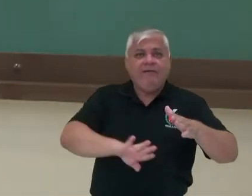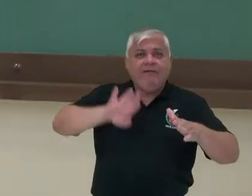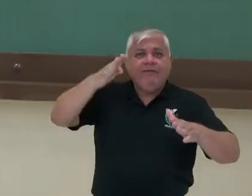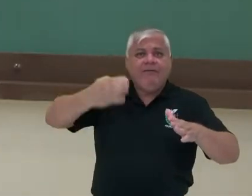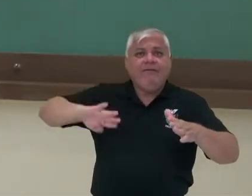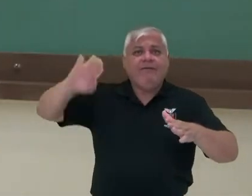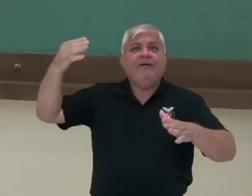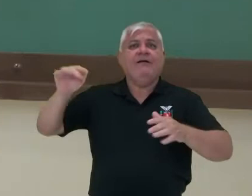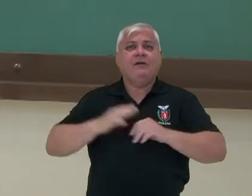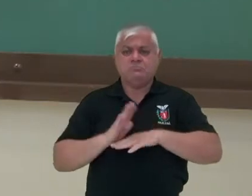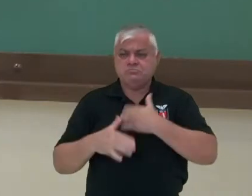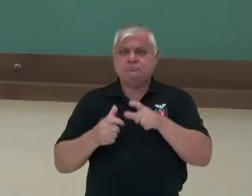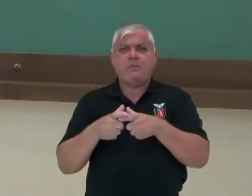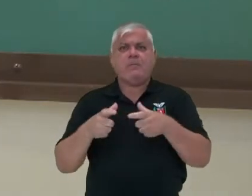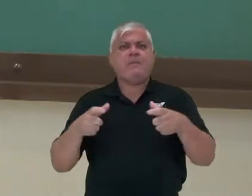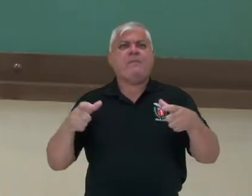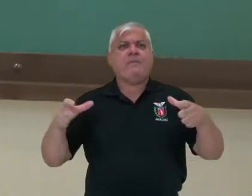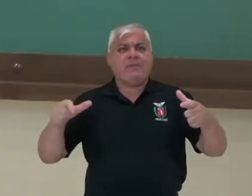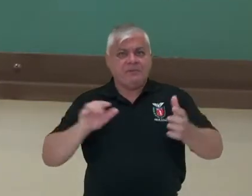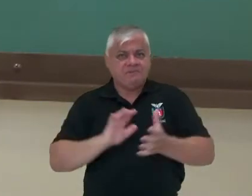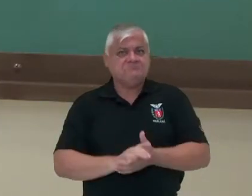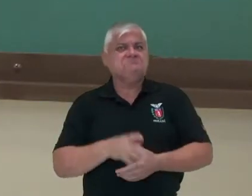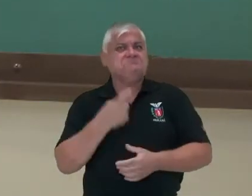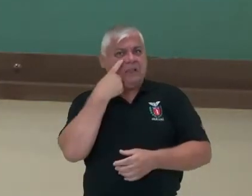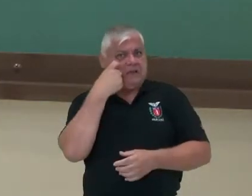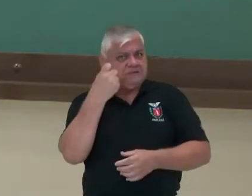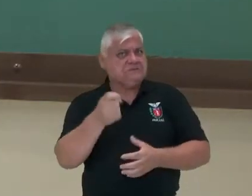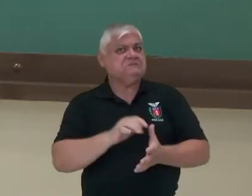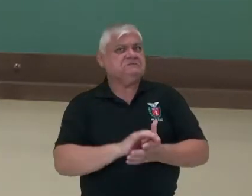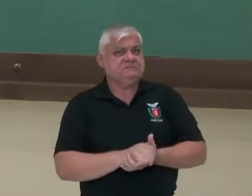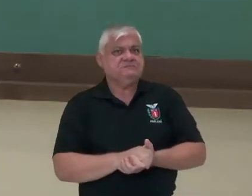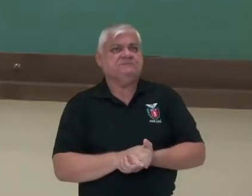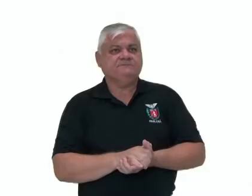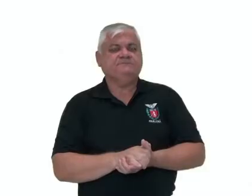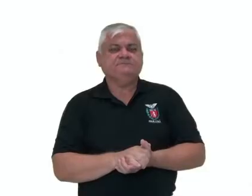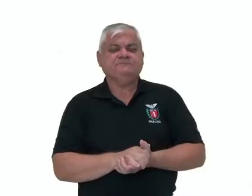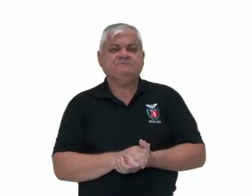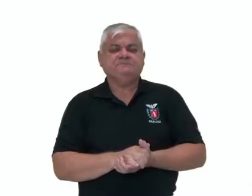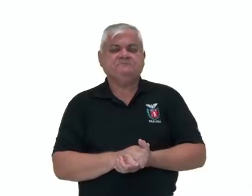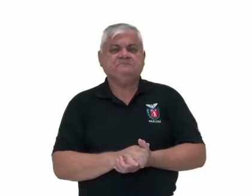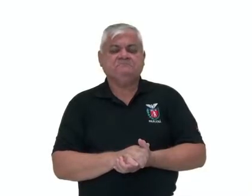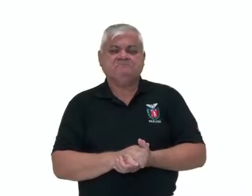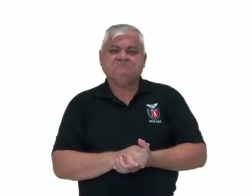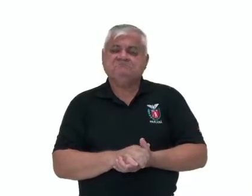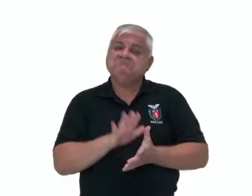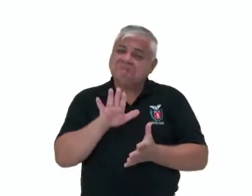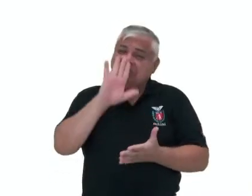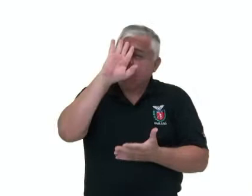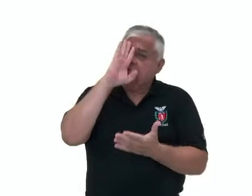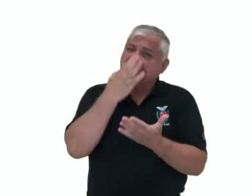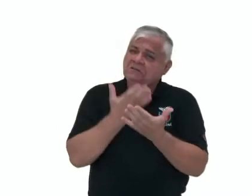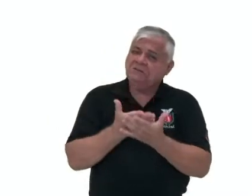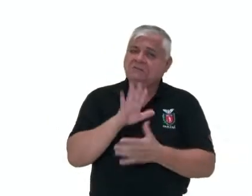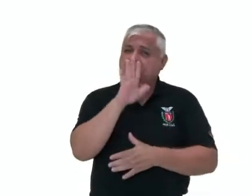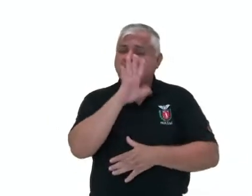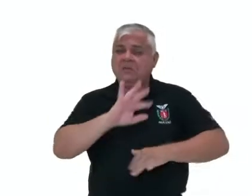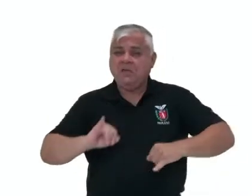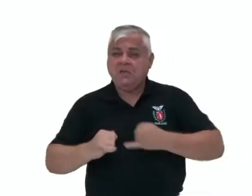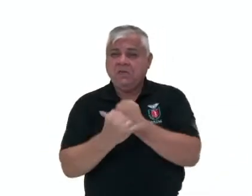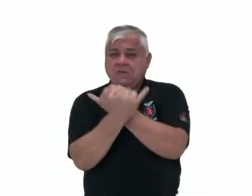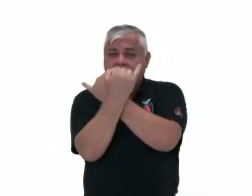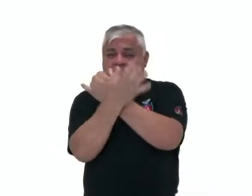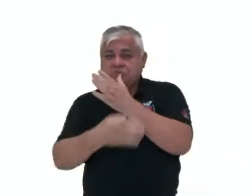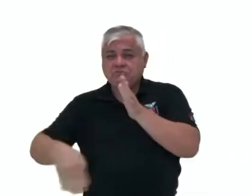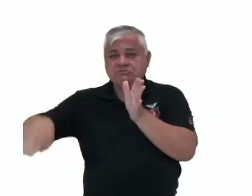desenvolver ainda, que é o mais interessante disso tudo. Acredita-se que os Incas chegaram à Cordilheira dos Andes